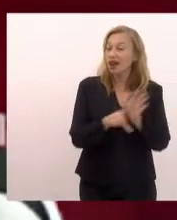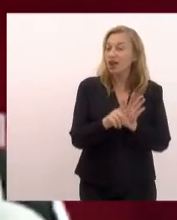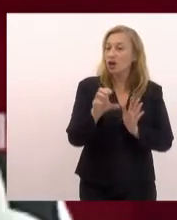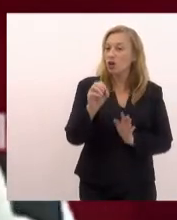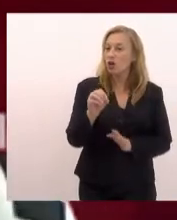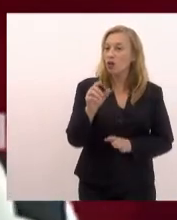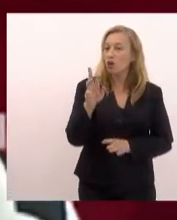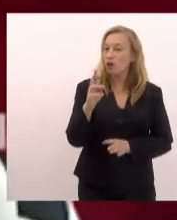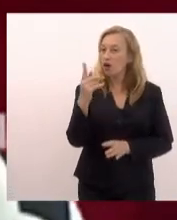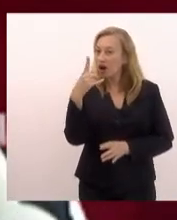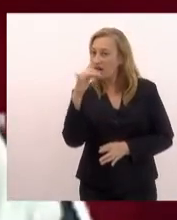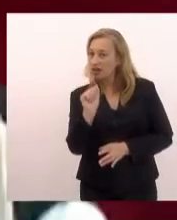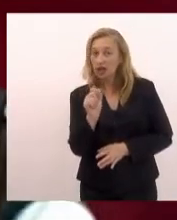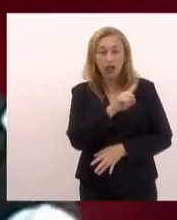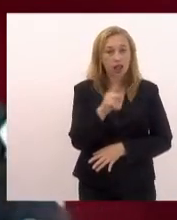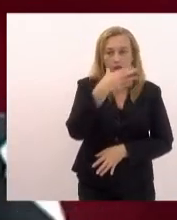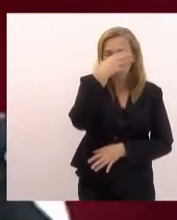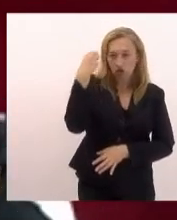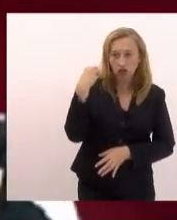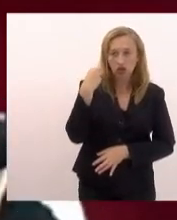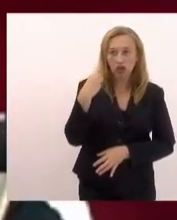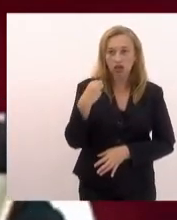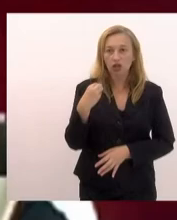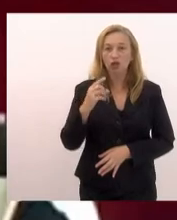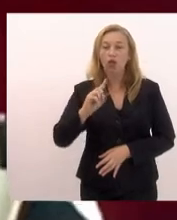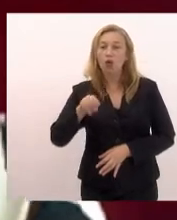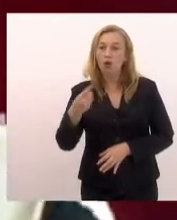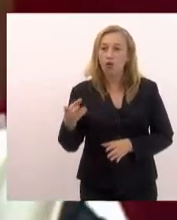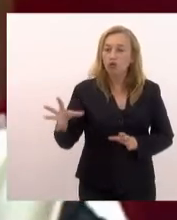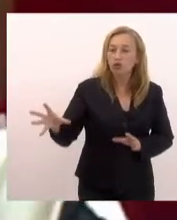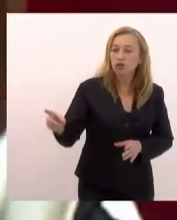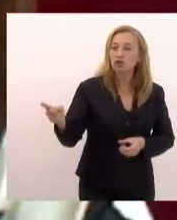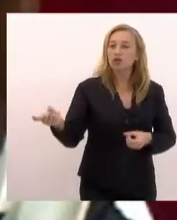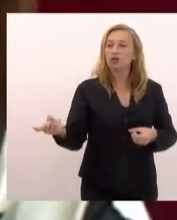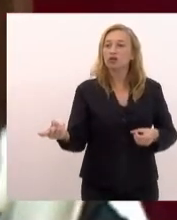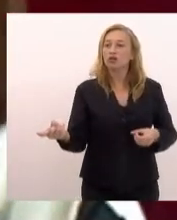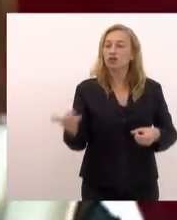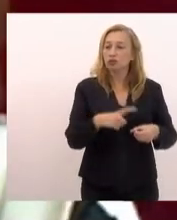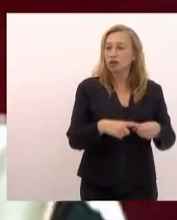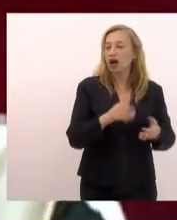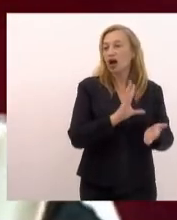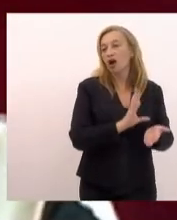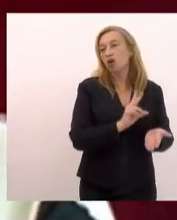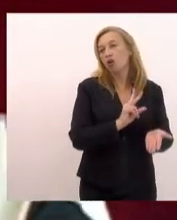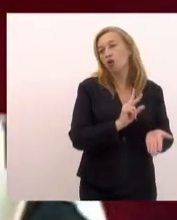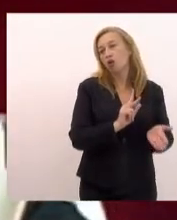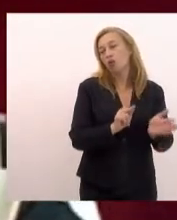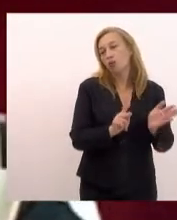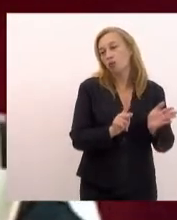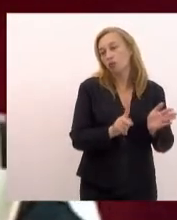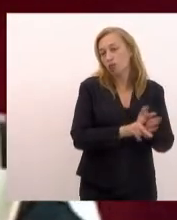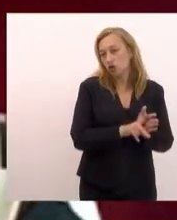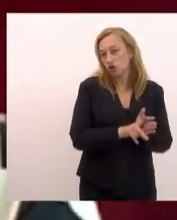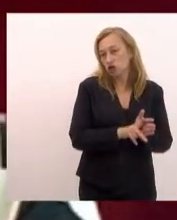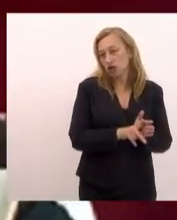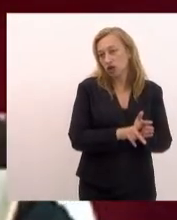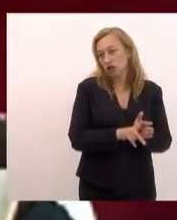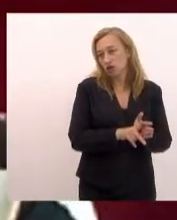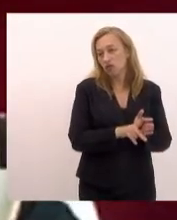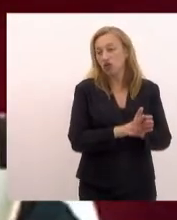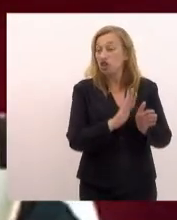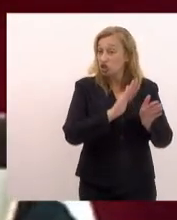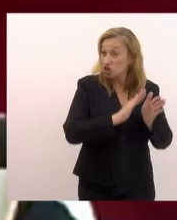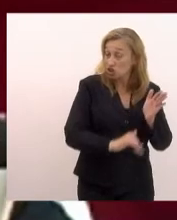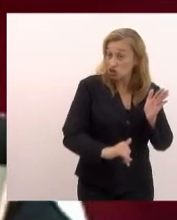não se esqueça de ou trazer o projeto para que se derrube o veto e que os policiais possam estar